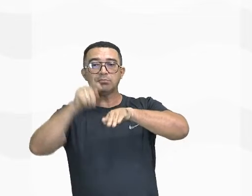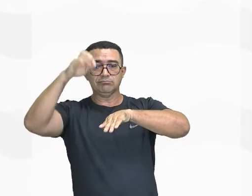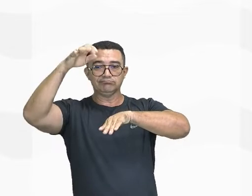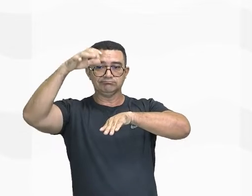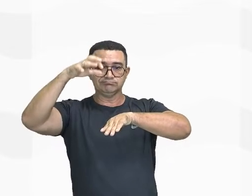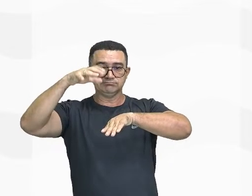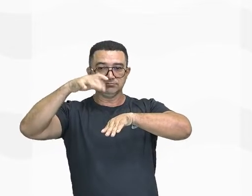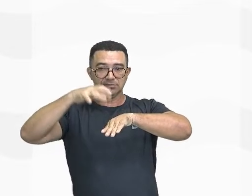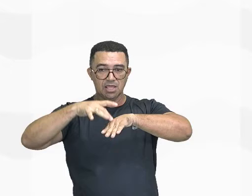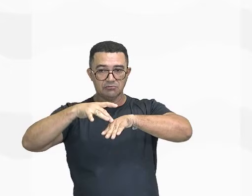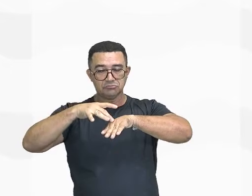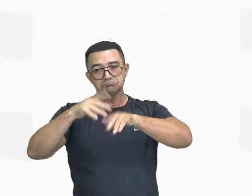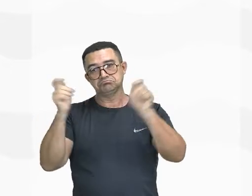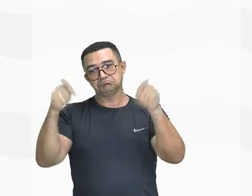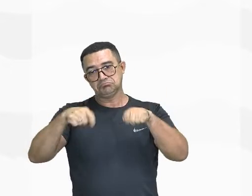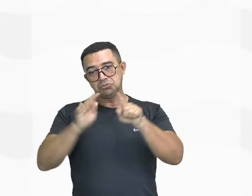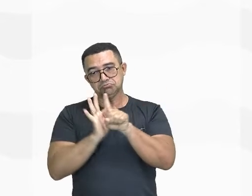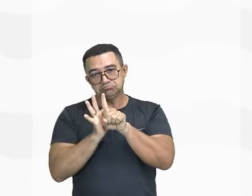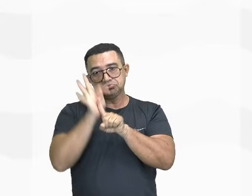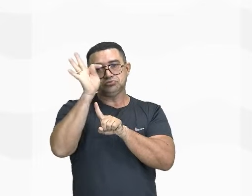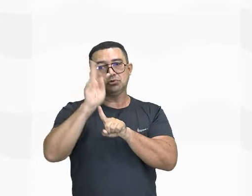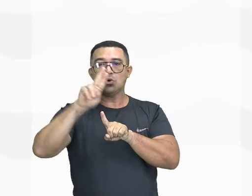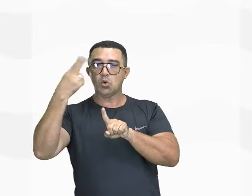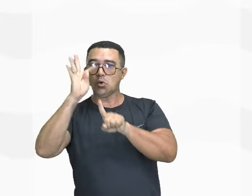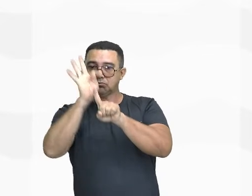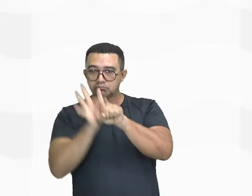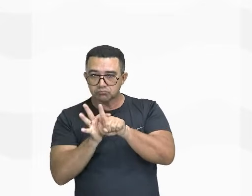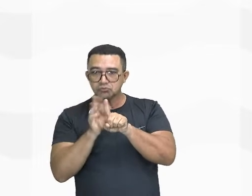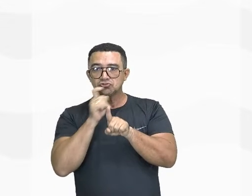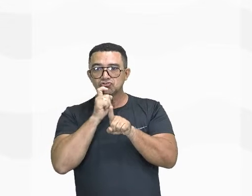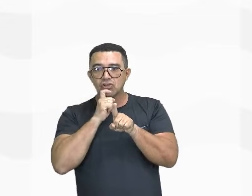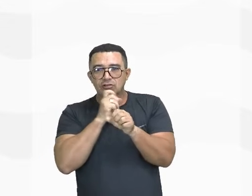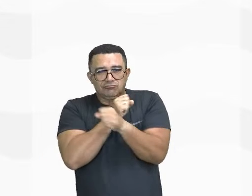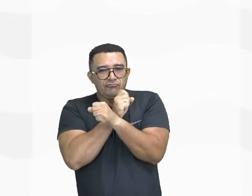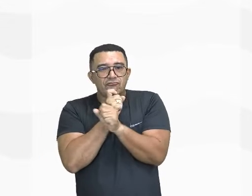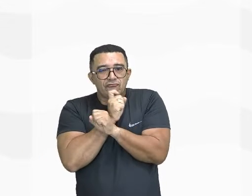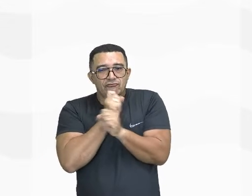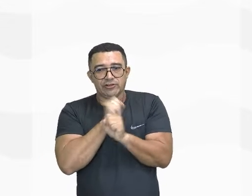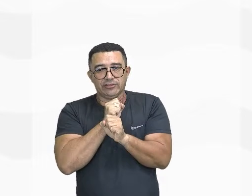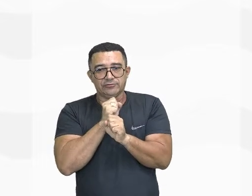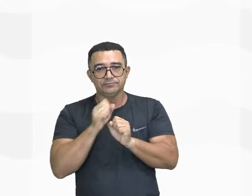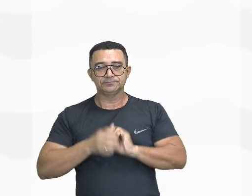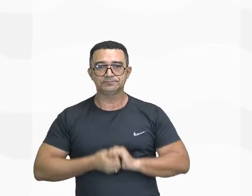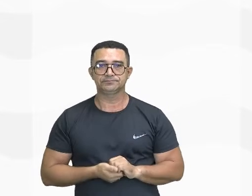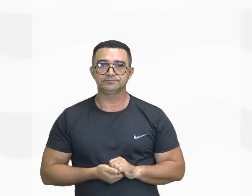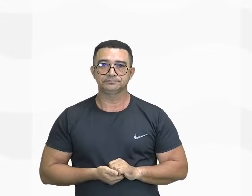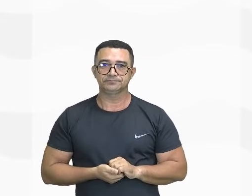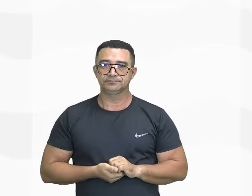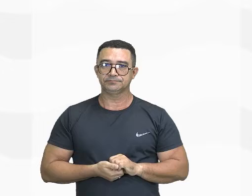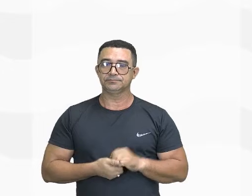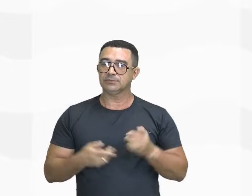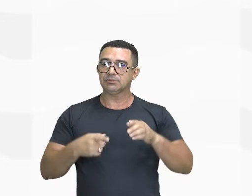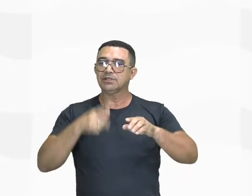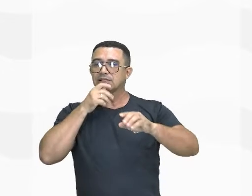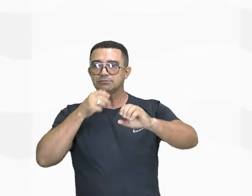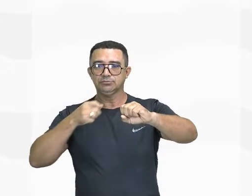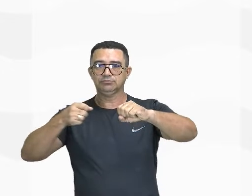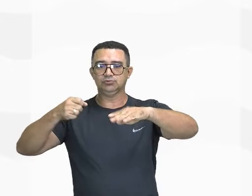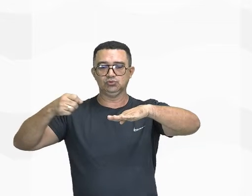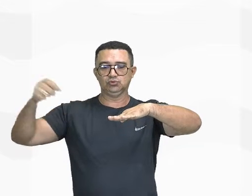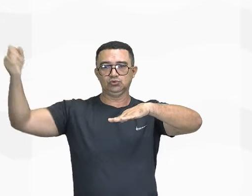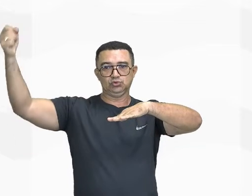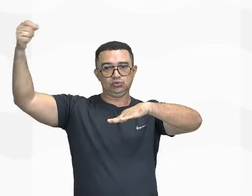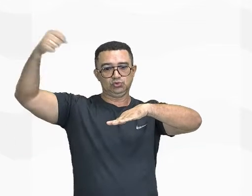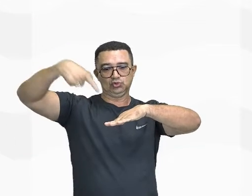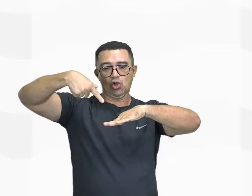aquecimento ou resfriamento. Então, veja só, nós temos aí, olha, nós temos a emissão de radiação lá do